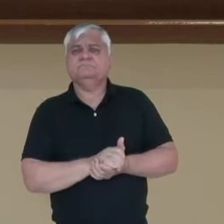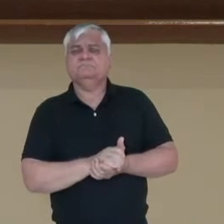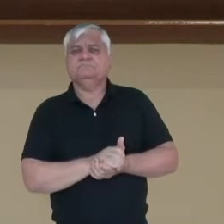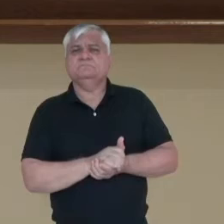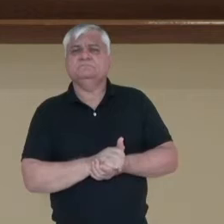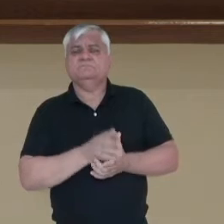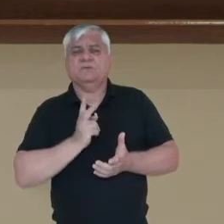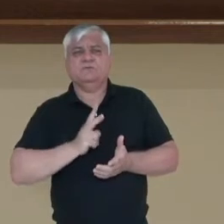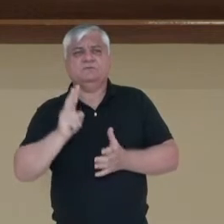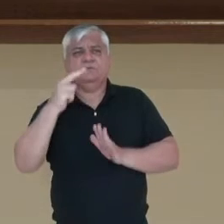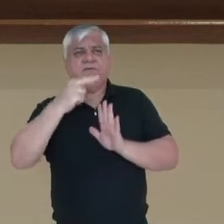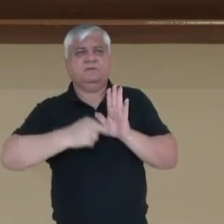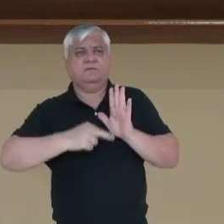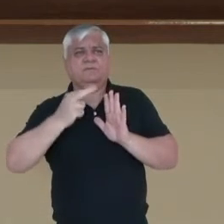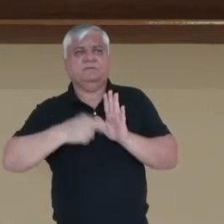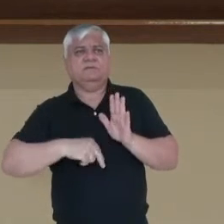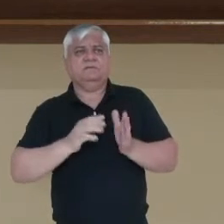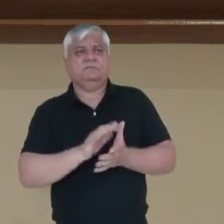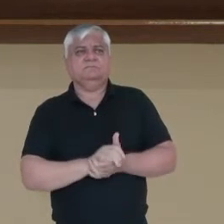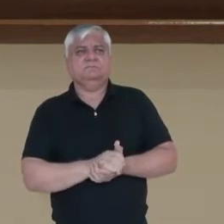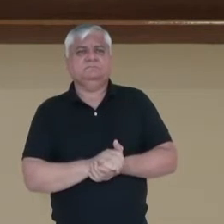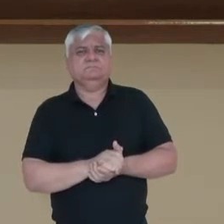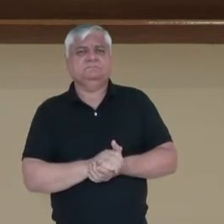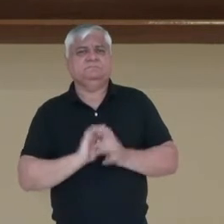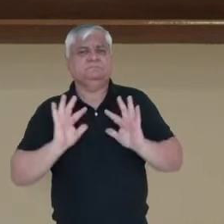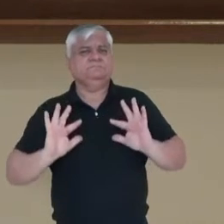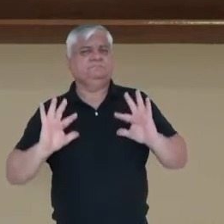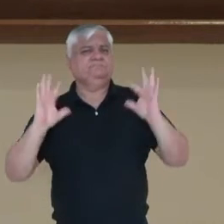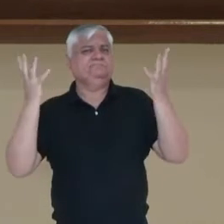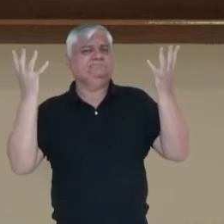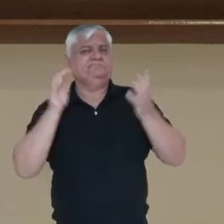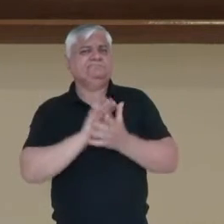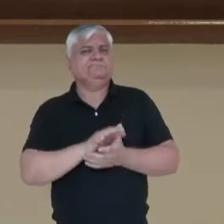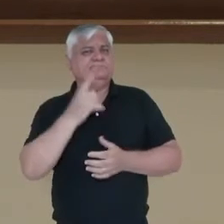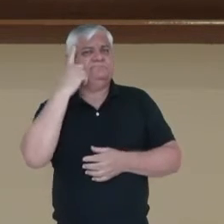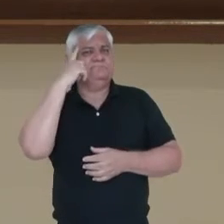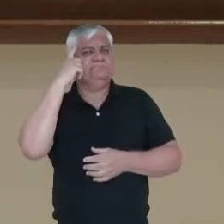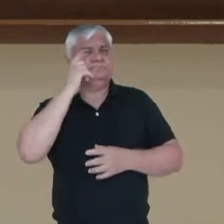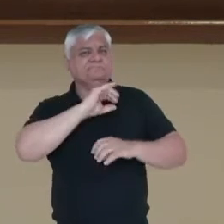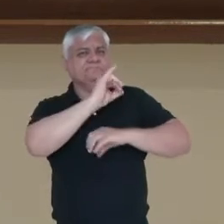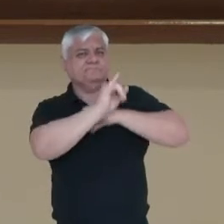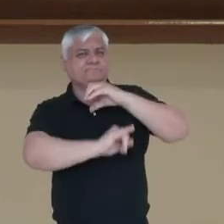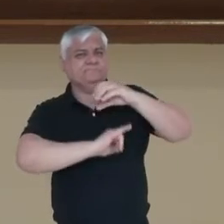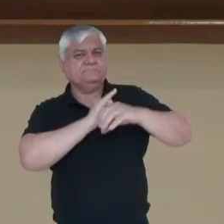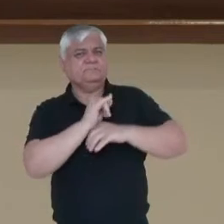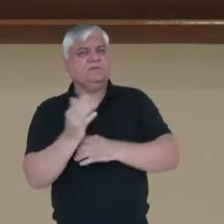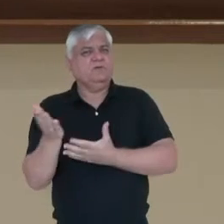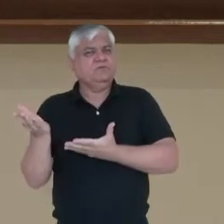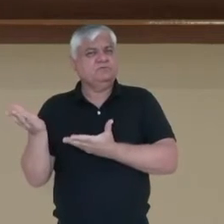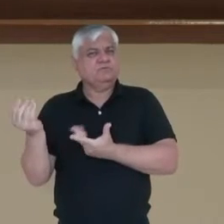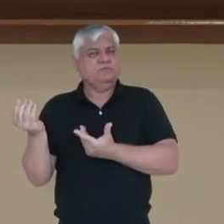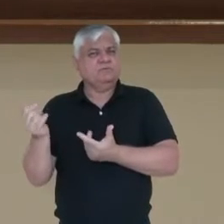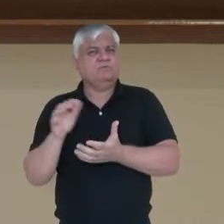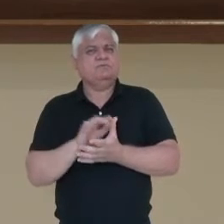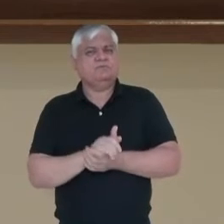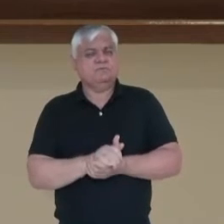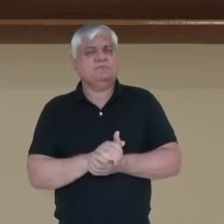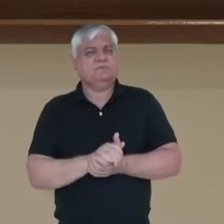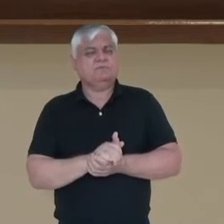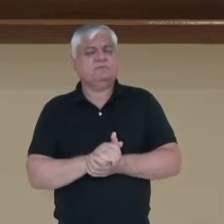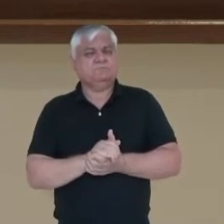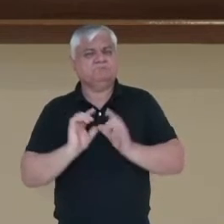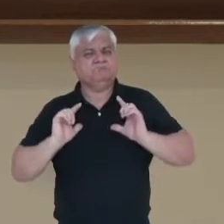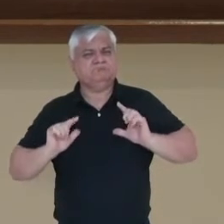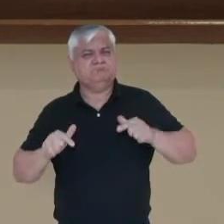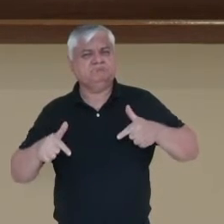Continuamos a leitura da carta. Ao celebrarmos o Dia Internacional da Juventude com a temática de Engajamento